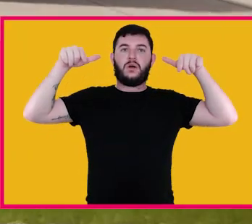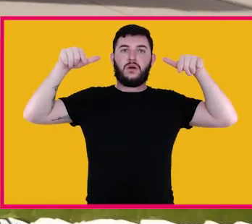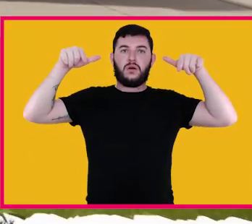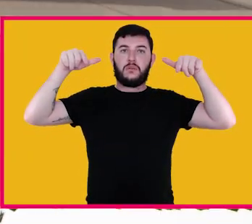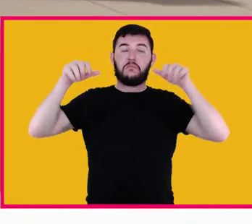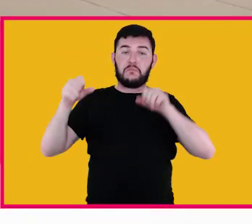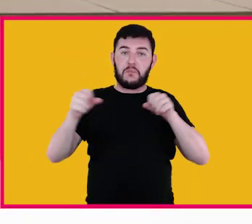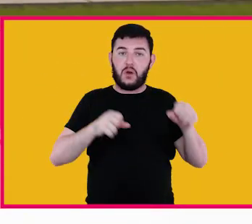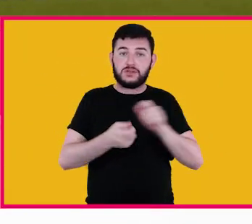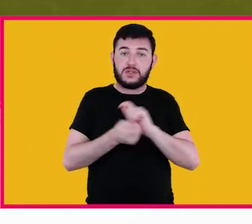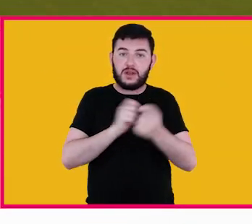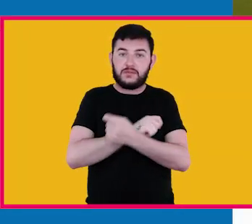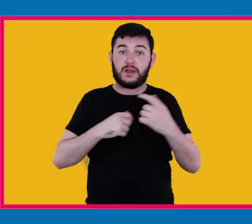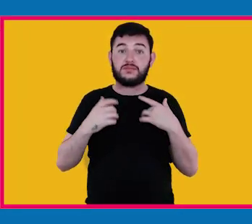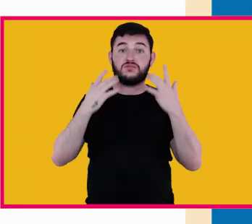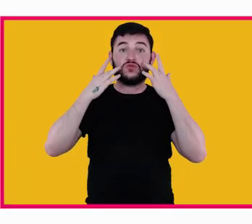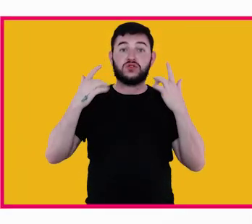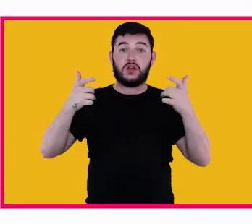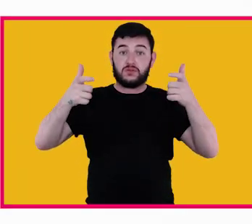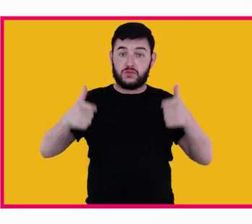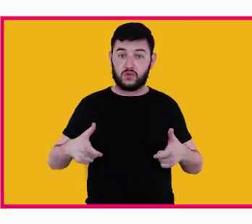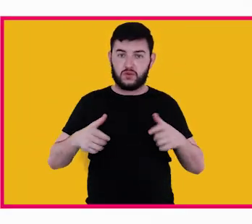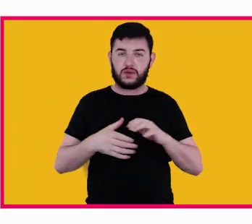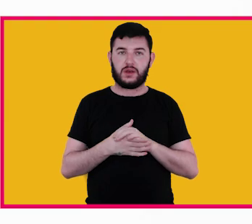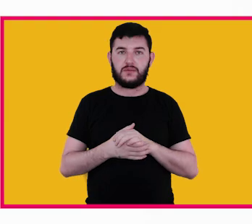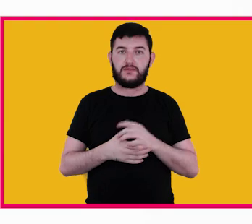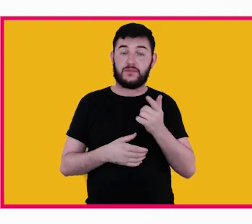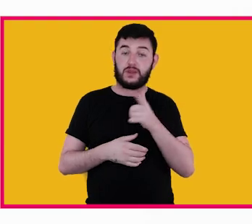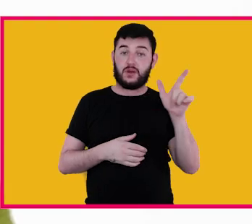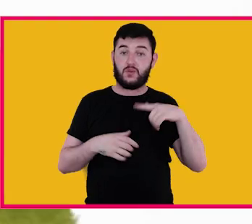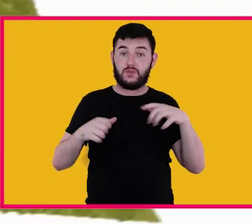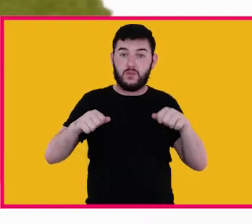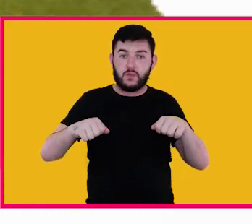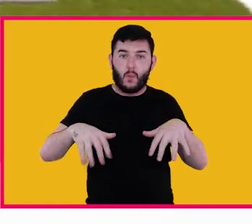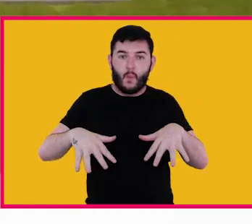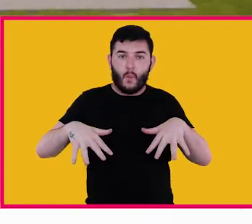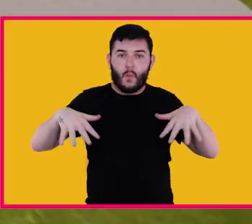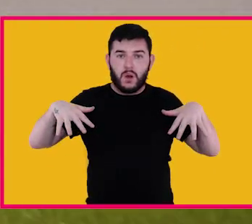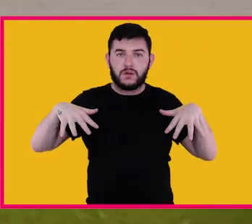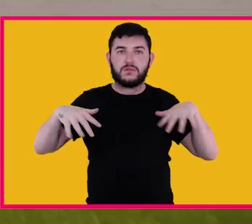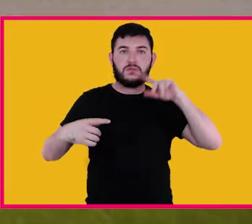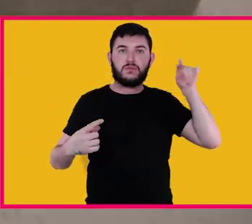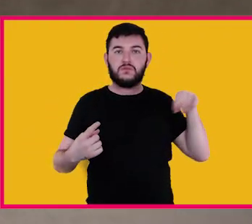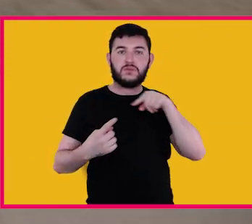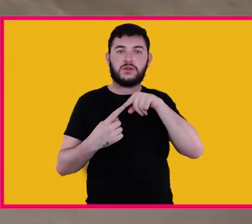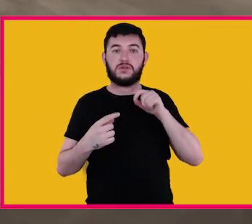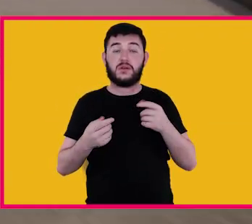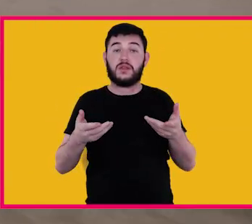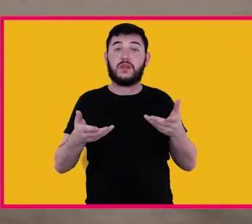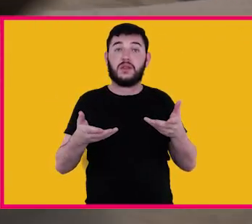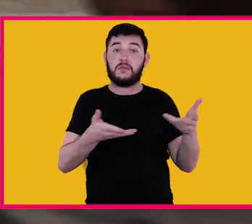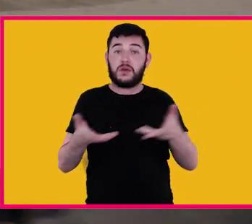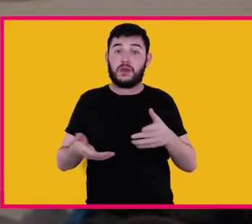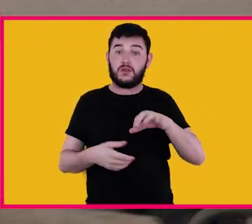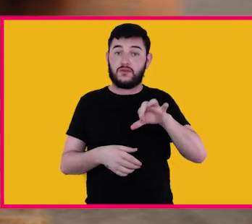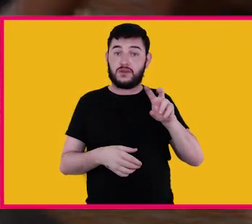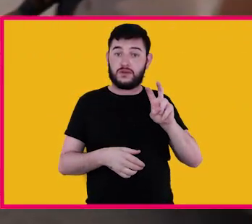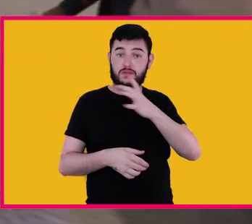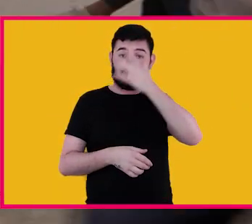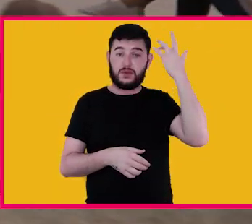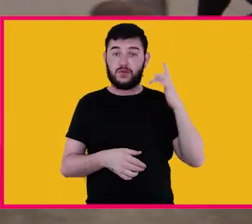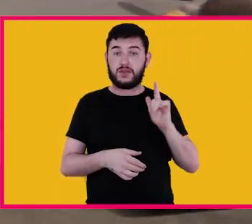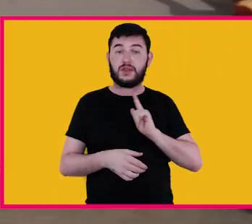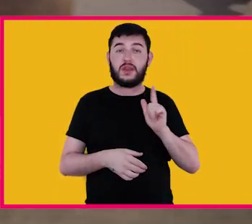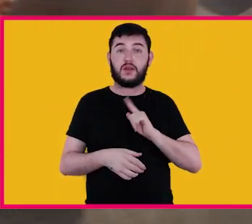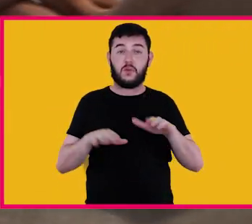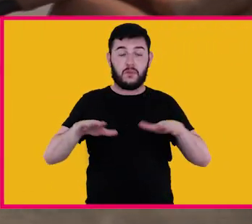teatro nesse mesmo espaço. Por fim, um anfiteatro semi-enterrado preparado para receber um público de até 95 pessoas, com um pequeno palco